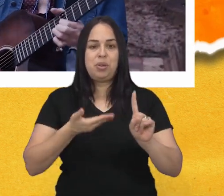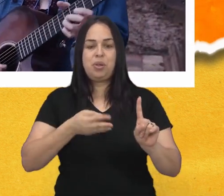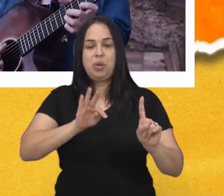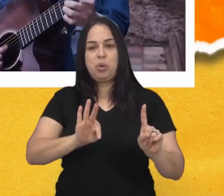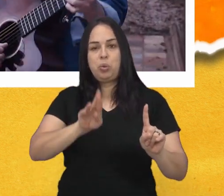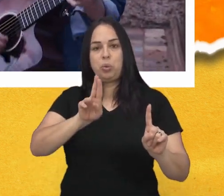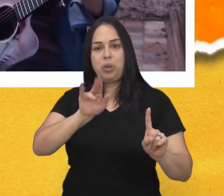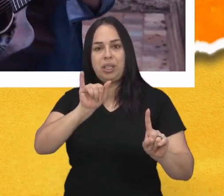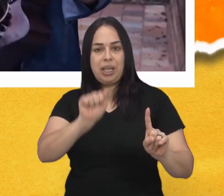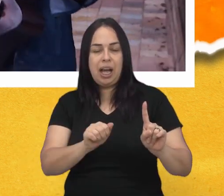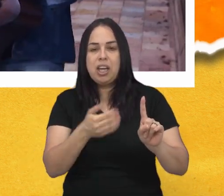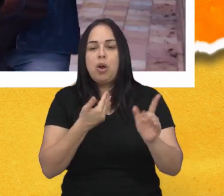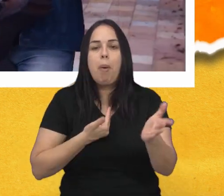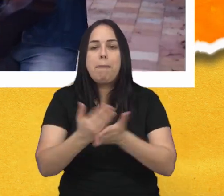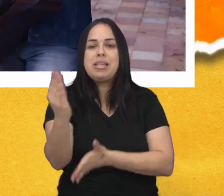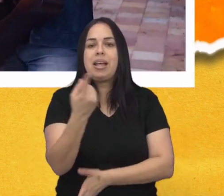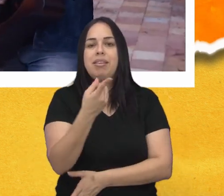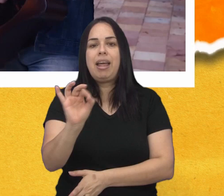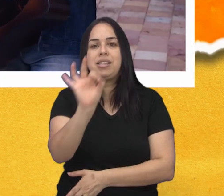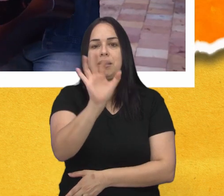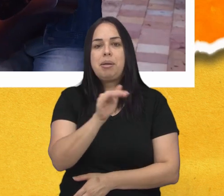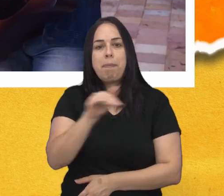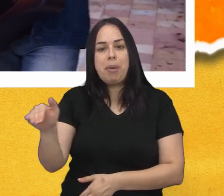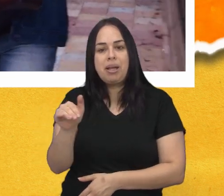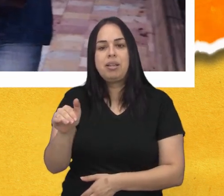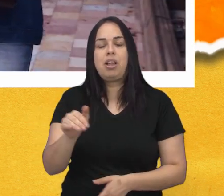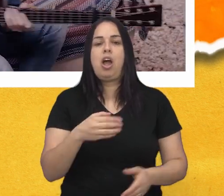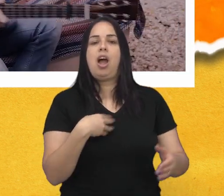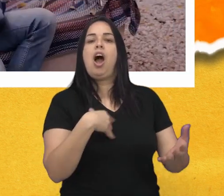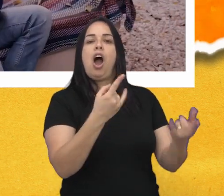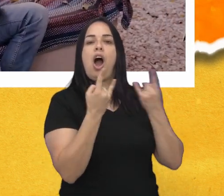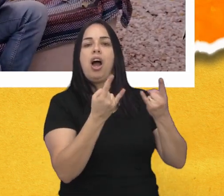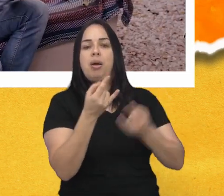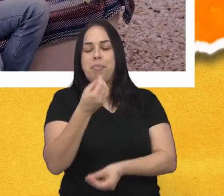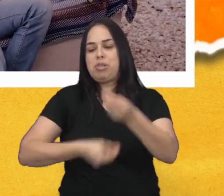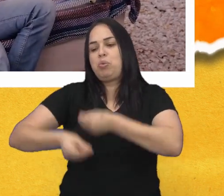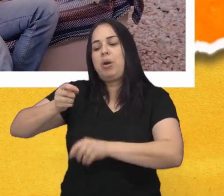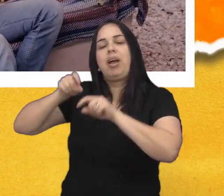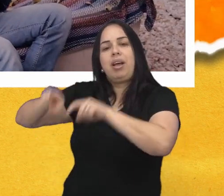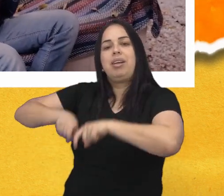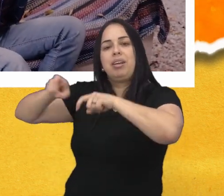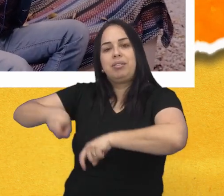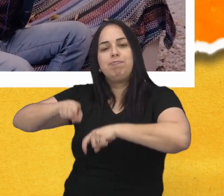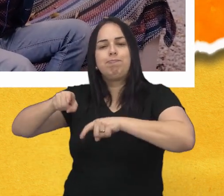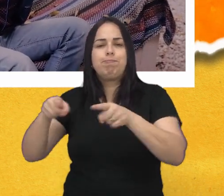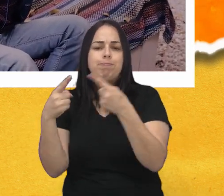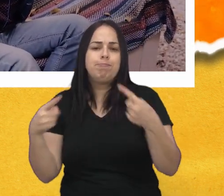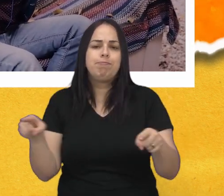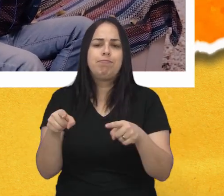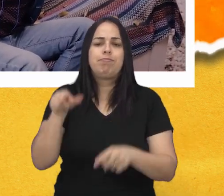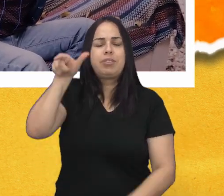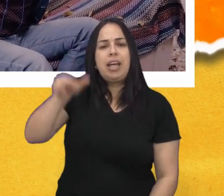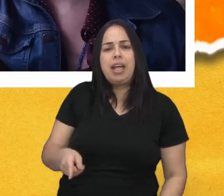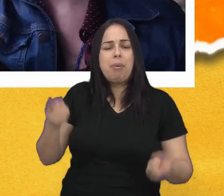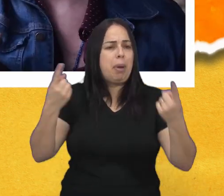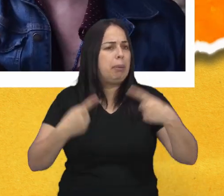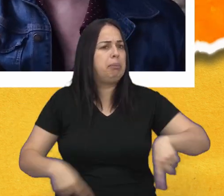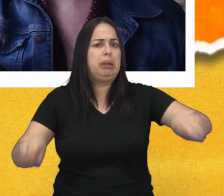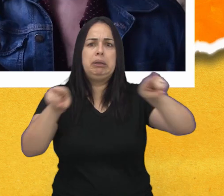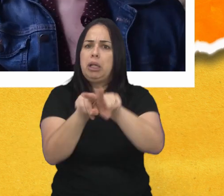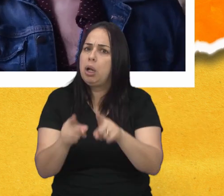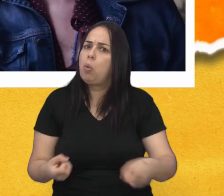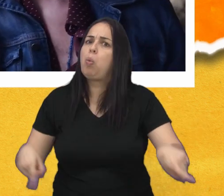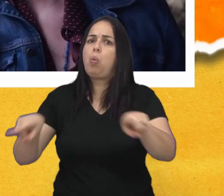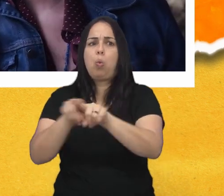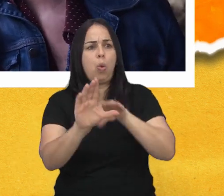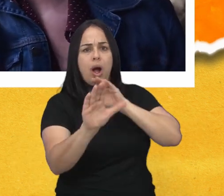às 10h30 da manhã. Misturando rock com música caipira, o cantor e compositor Vale Paraibano coleciona parcerias com